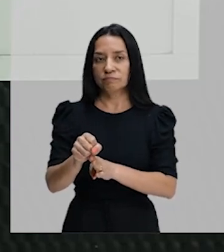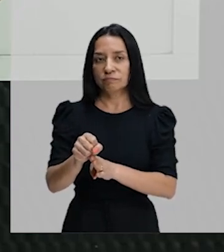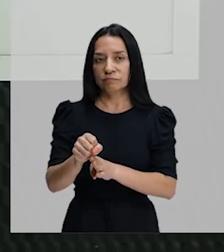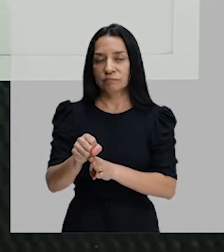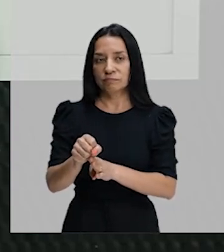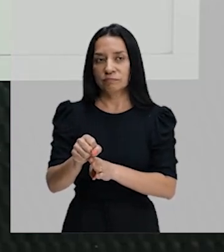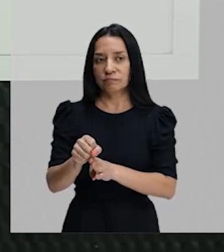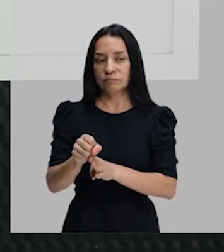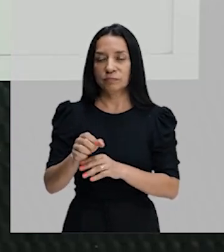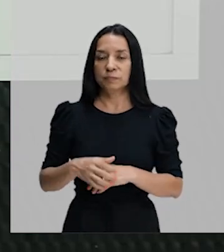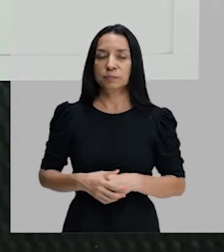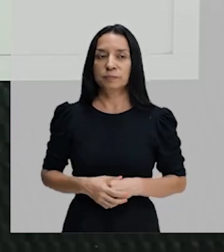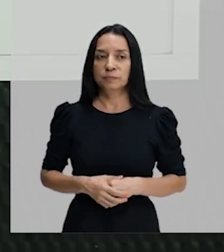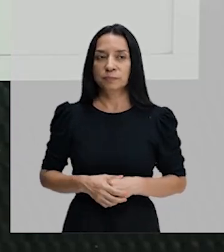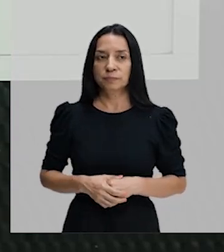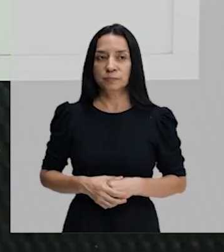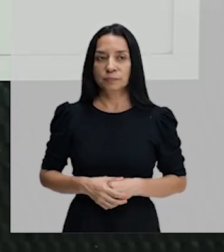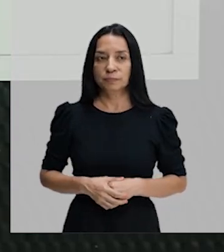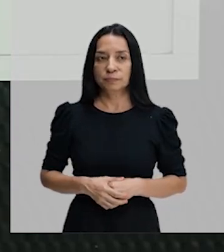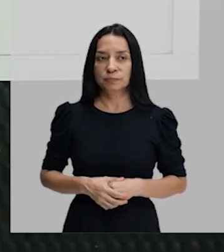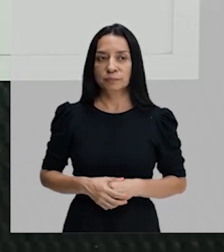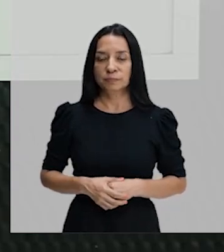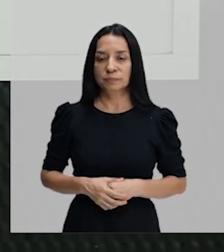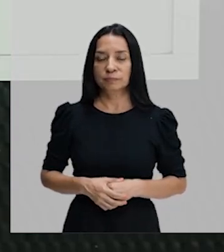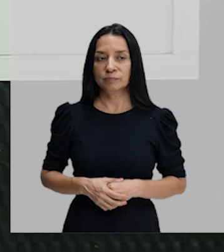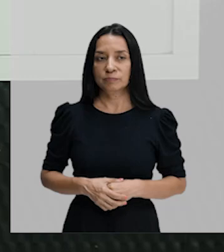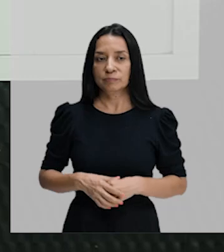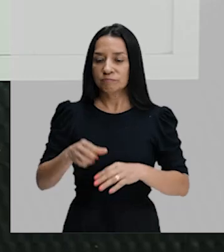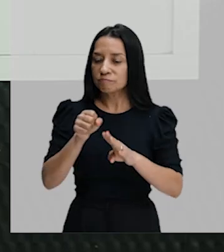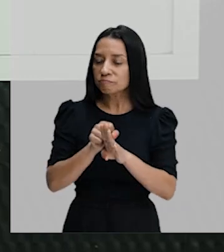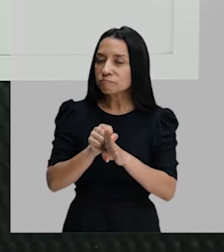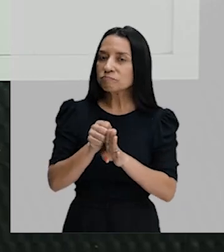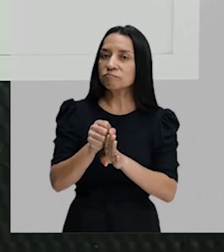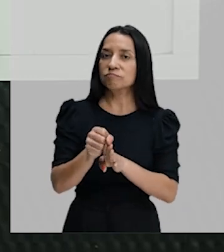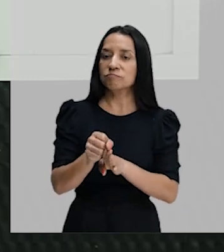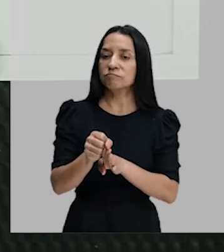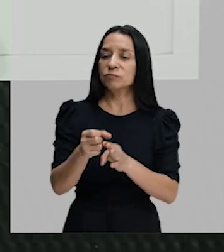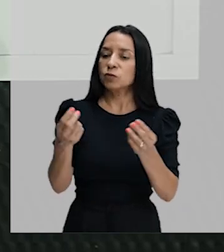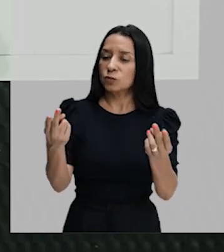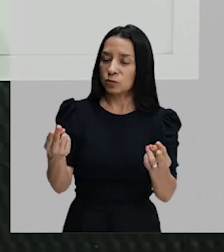né? Mesma direção e mesmo sentido.